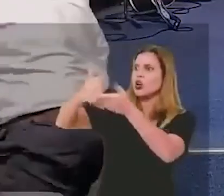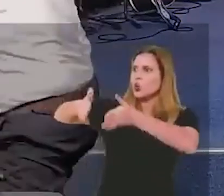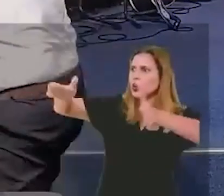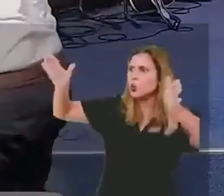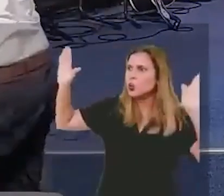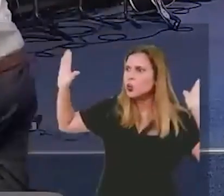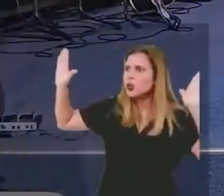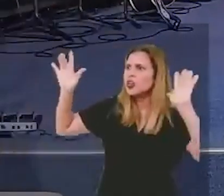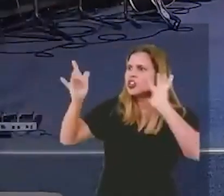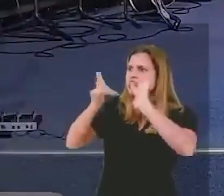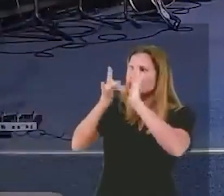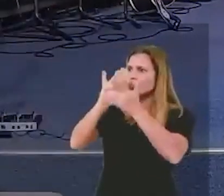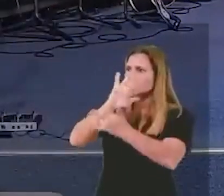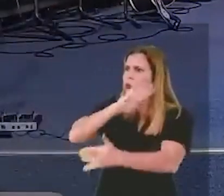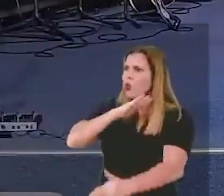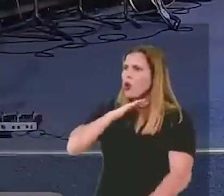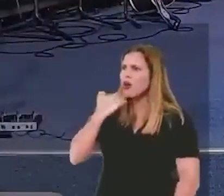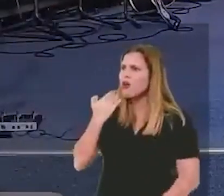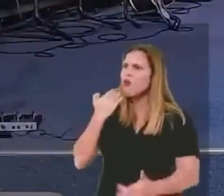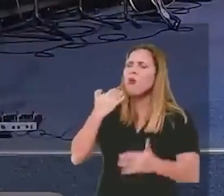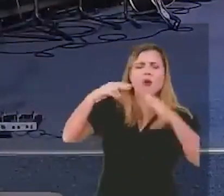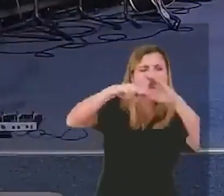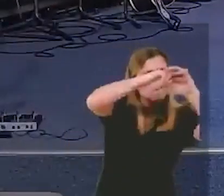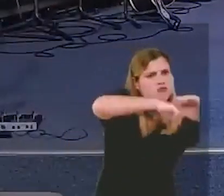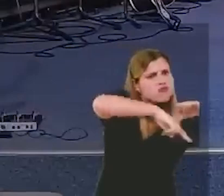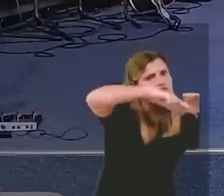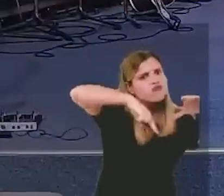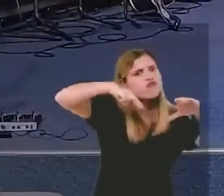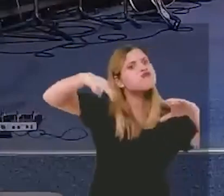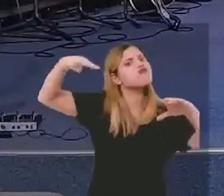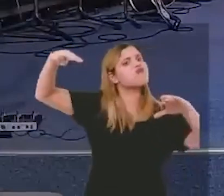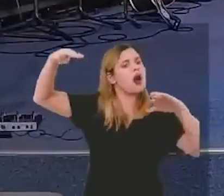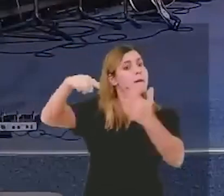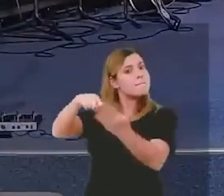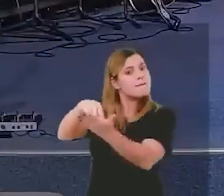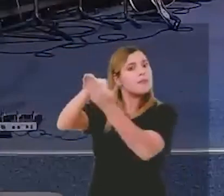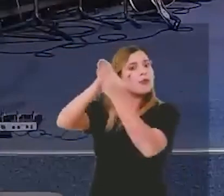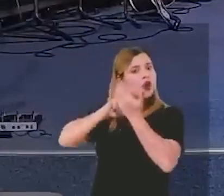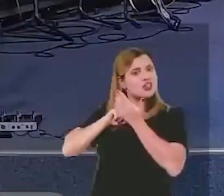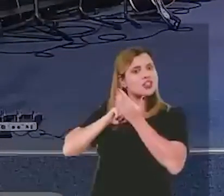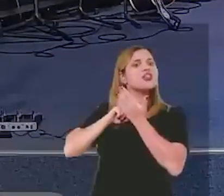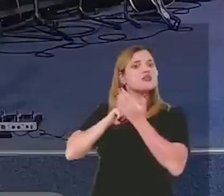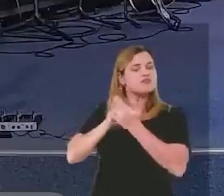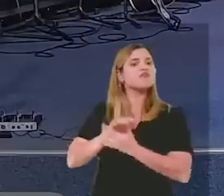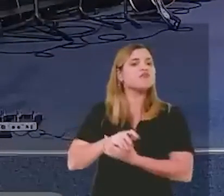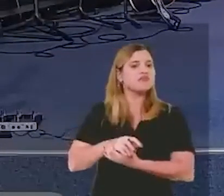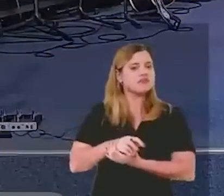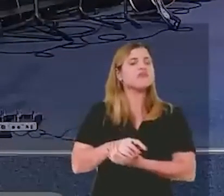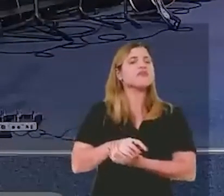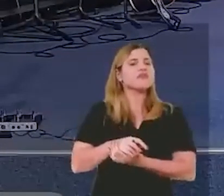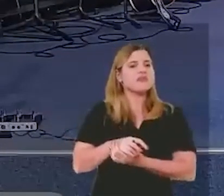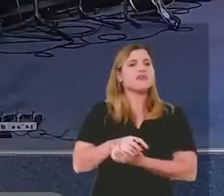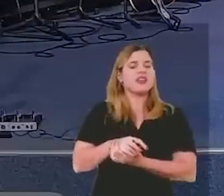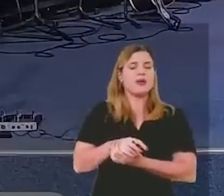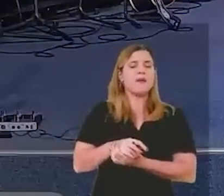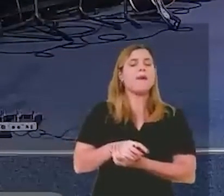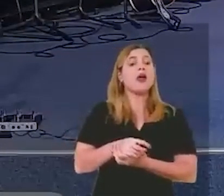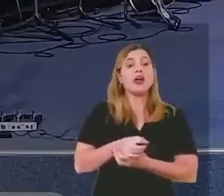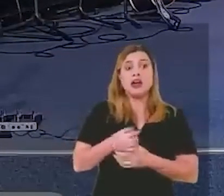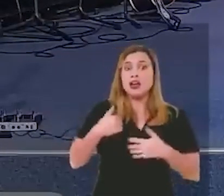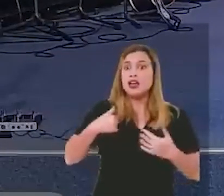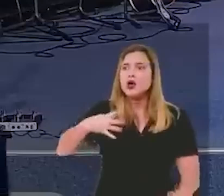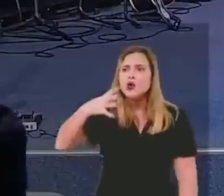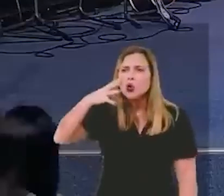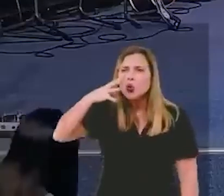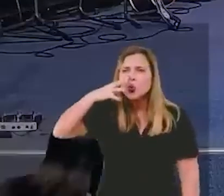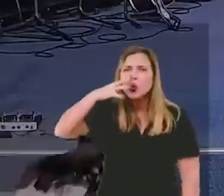a expressão máxima de Deus, com o seu pleno fulgor, com todos os